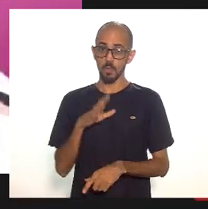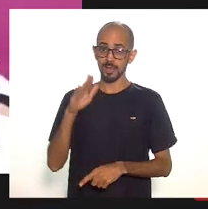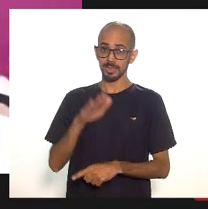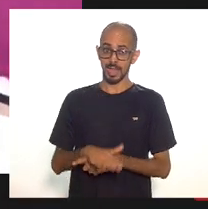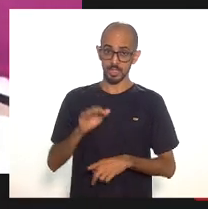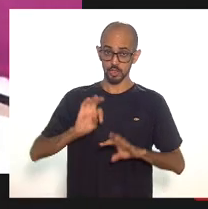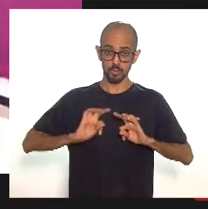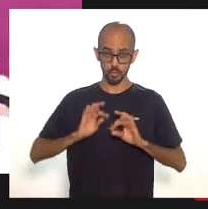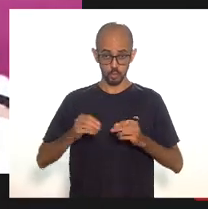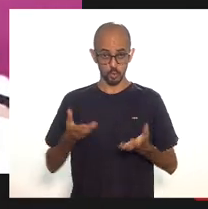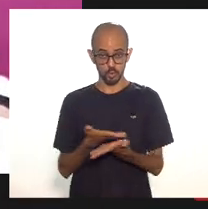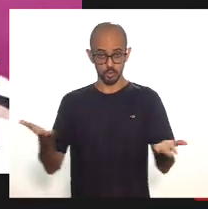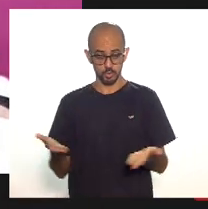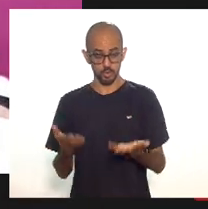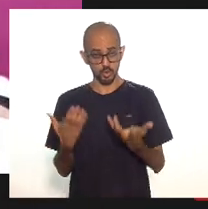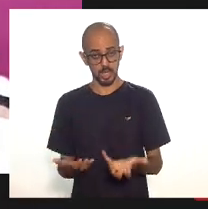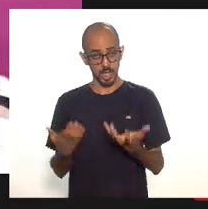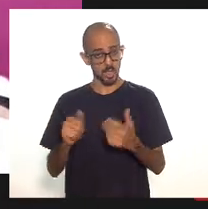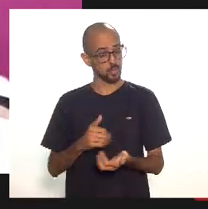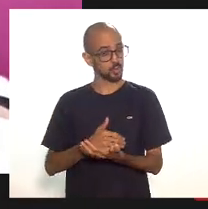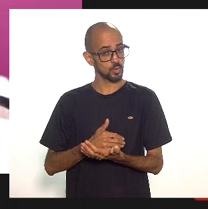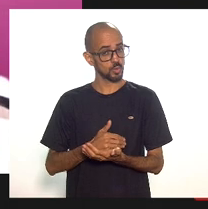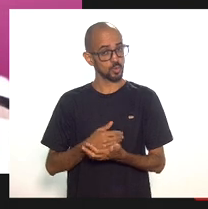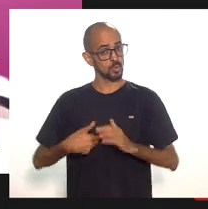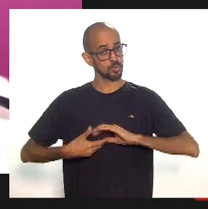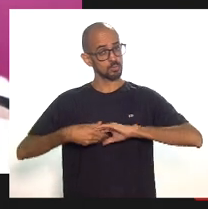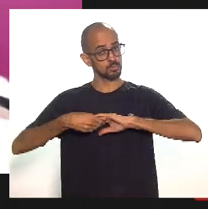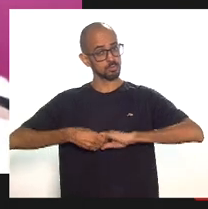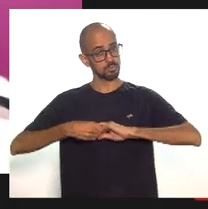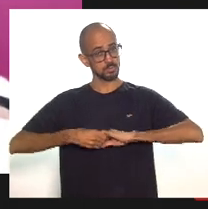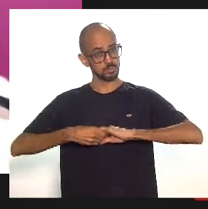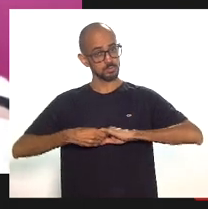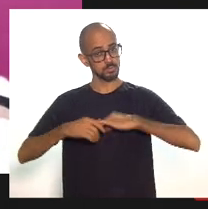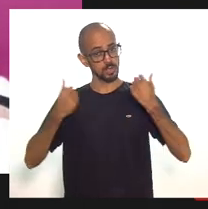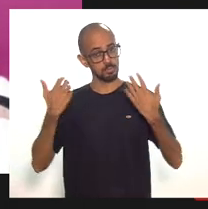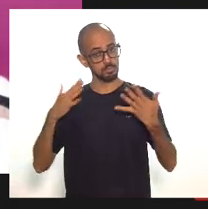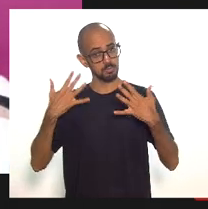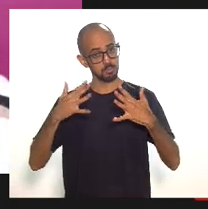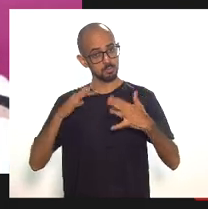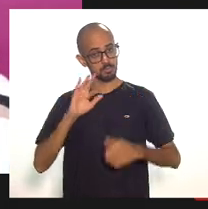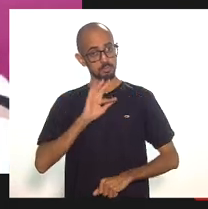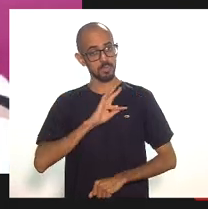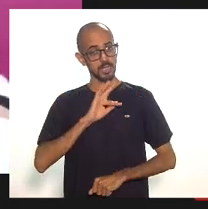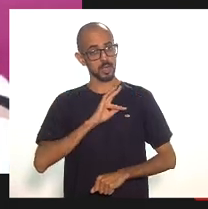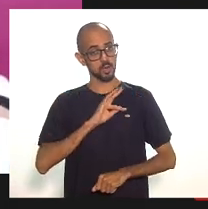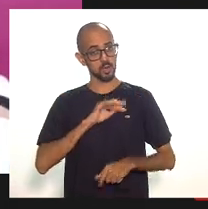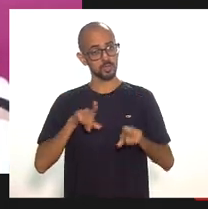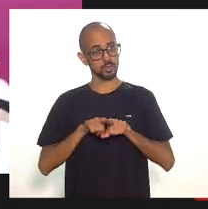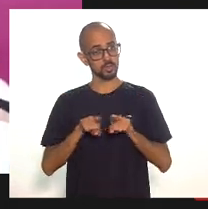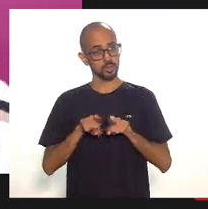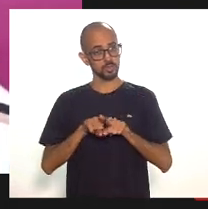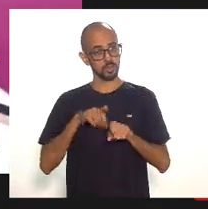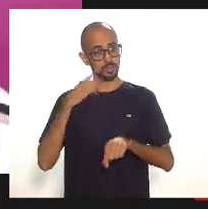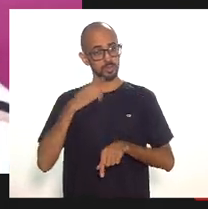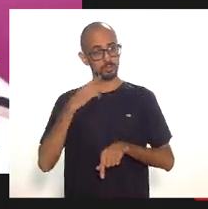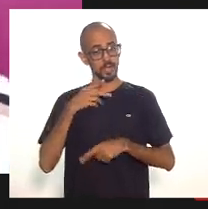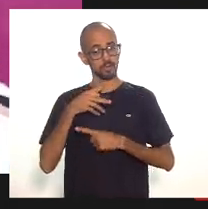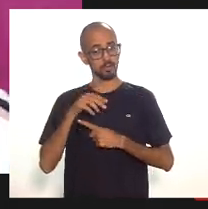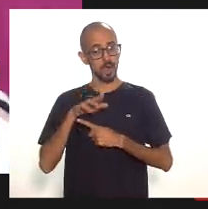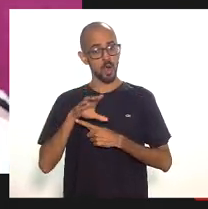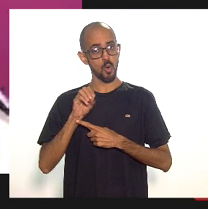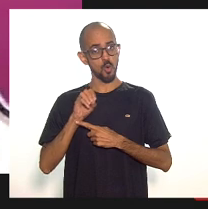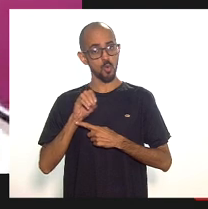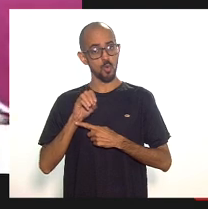boa tarde a todos. Eu queria iniciar saudando a deputada Marta Rocha e o deputado Paulo Pinheiro por